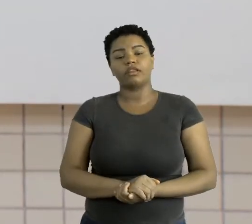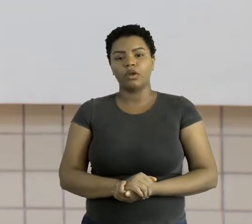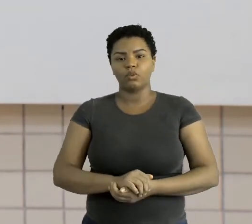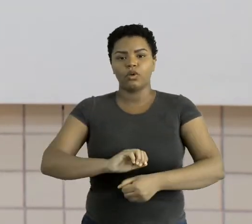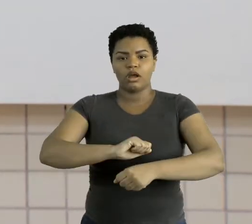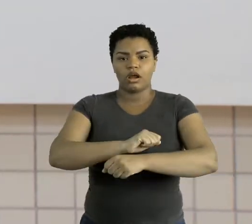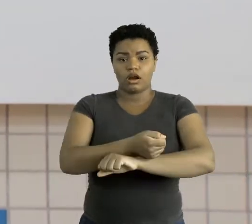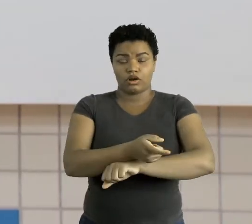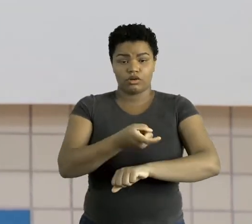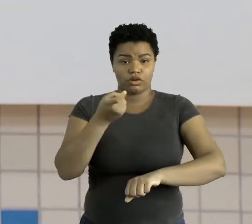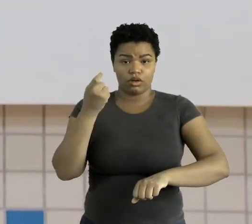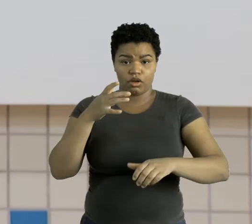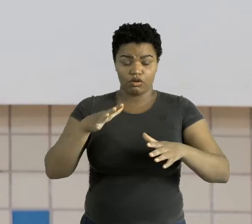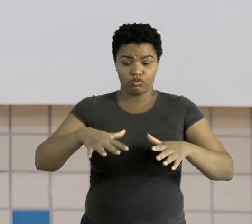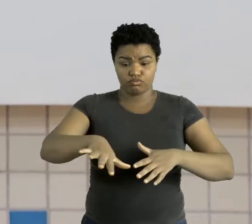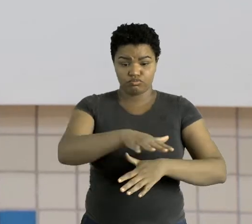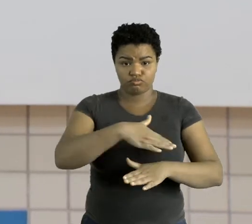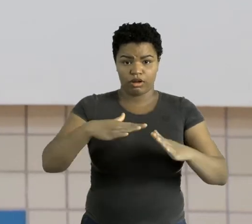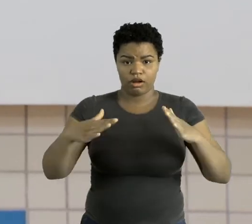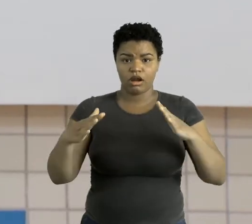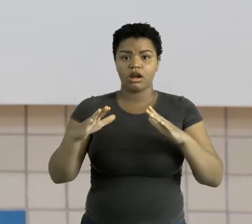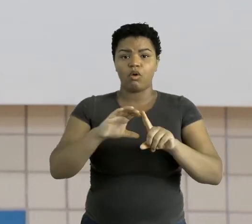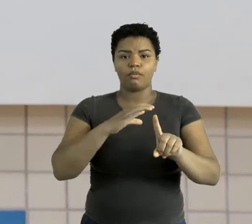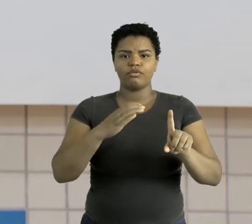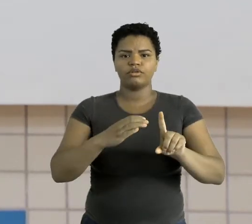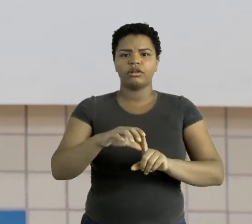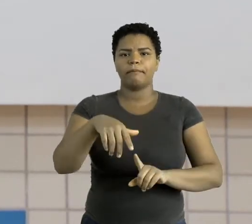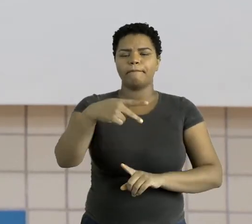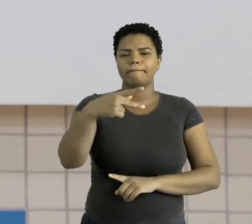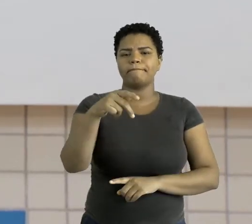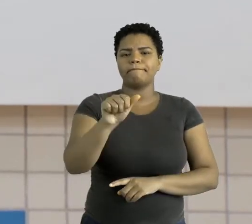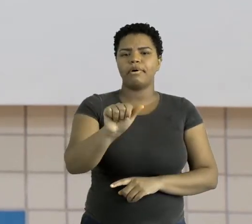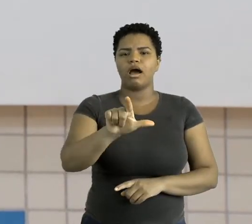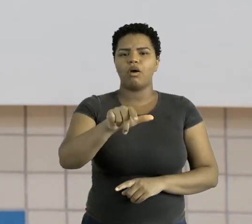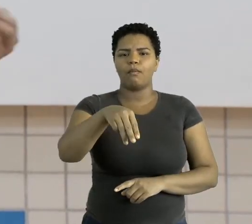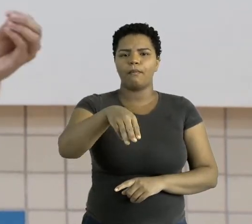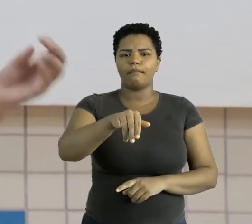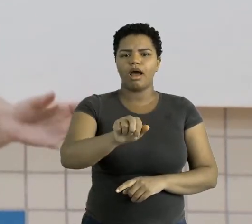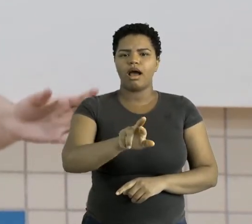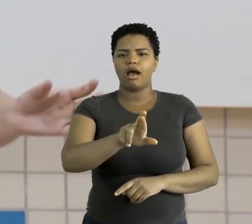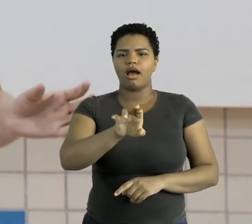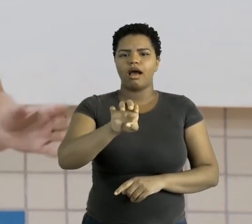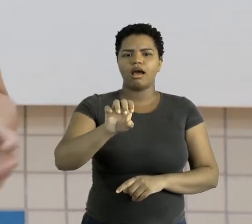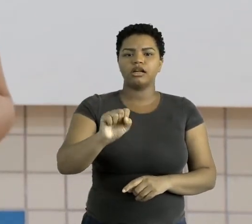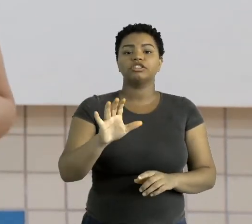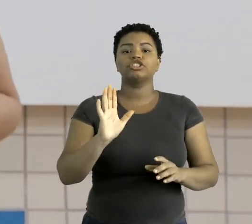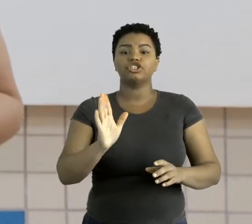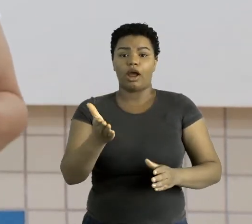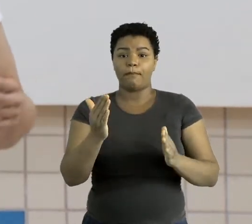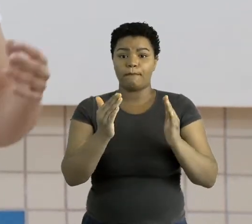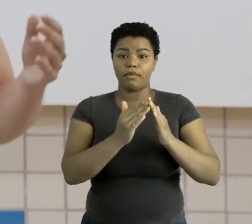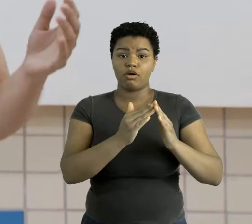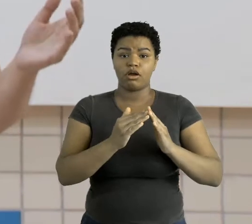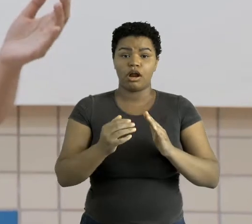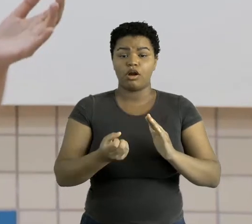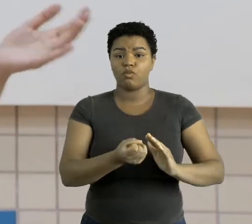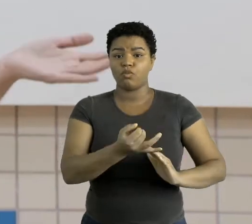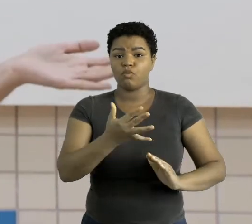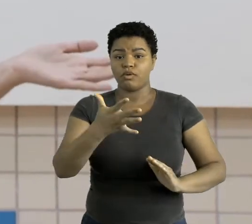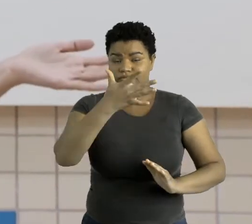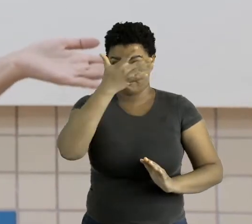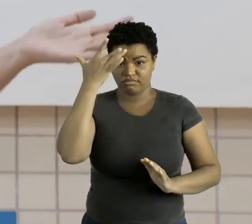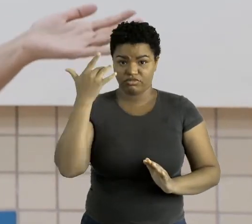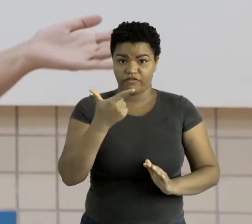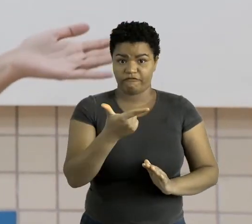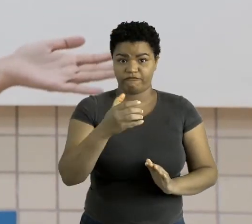ele chegou a ter em torno de 20 mil pessoas morando no quilombo. Então, olha só, era quase